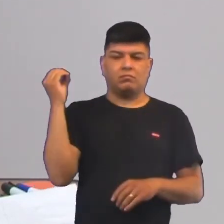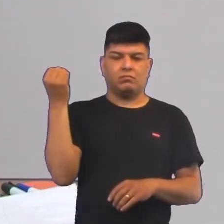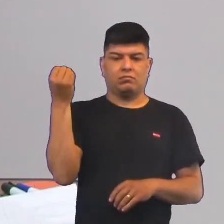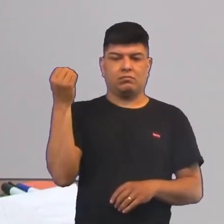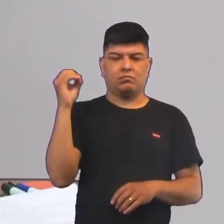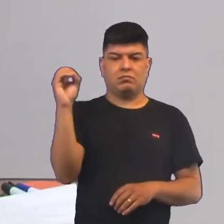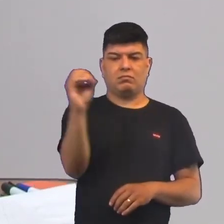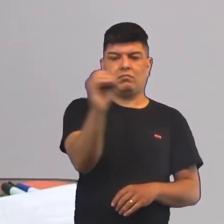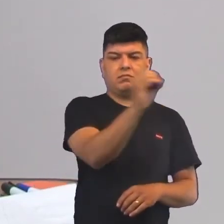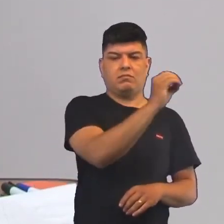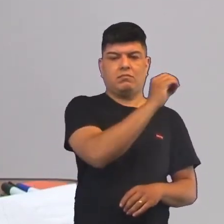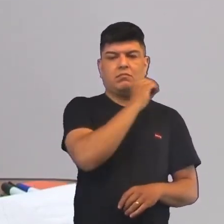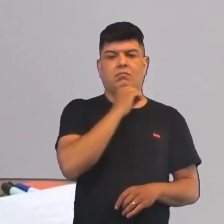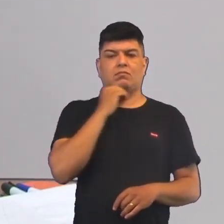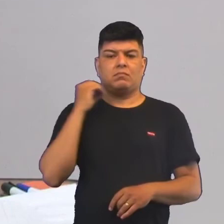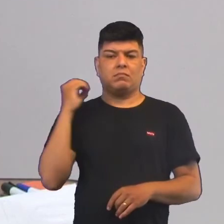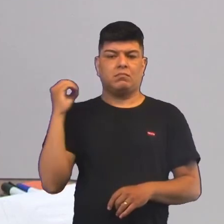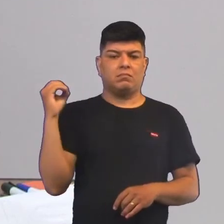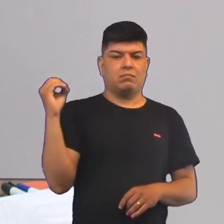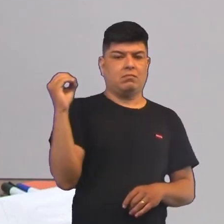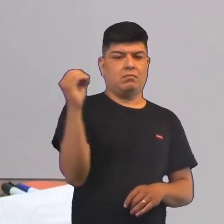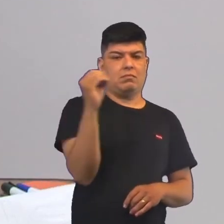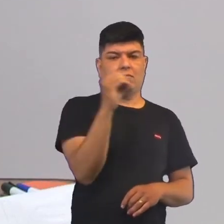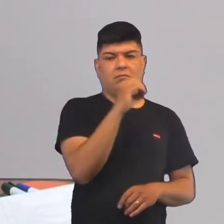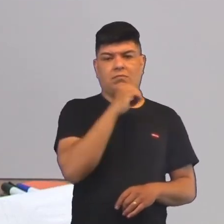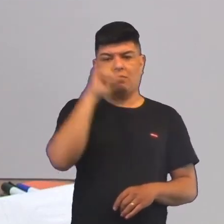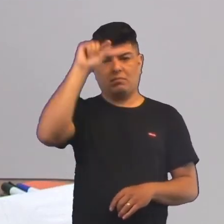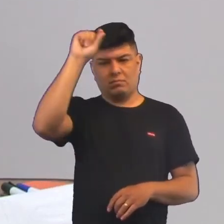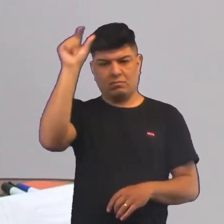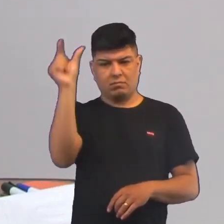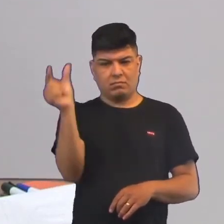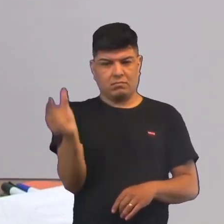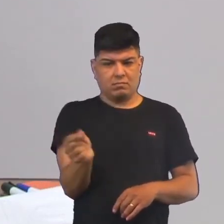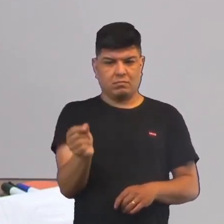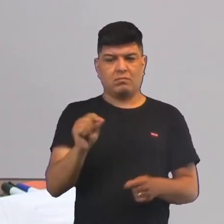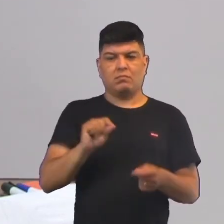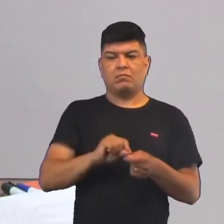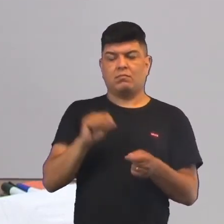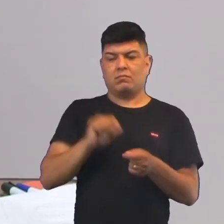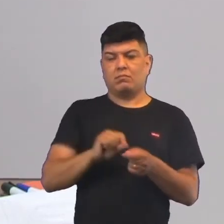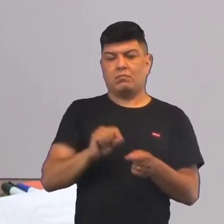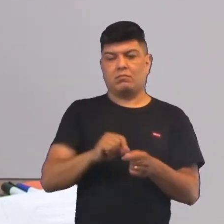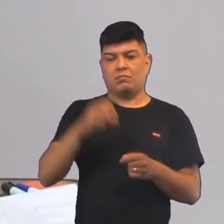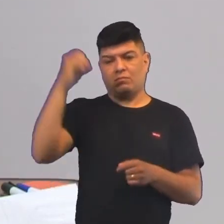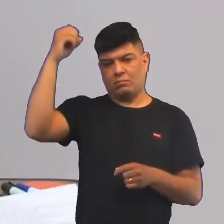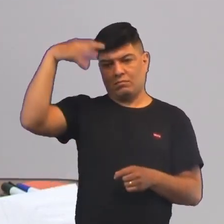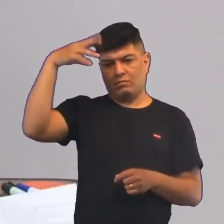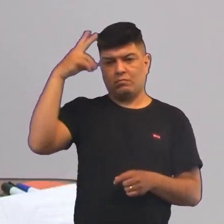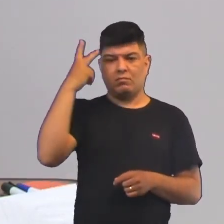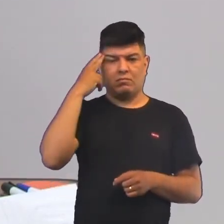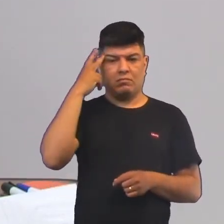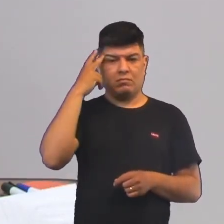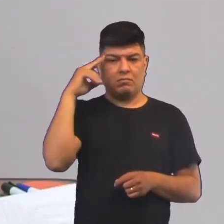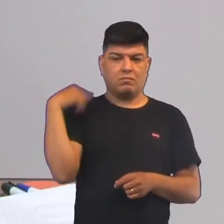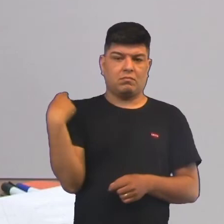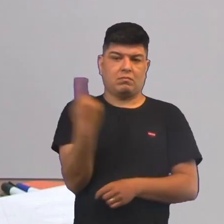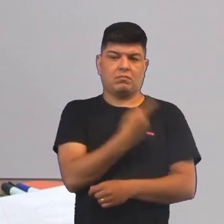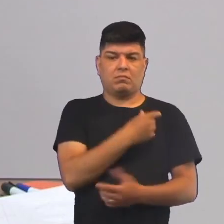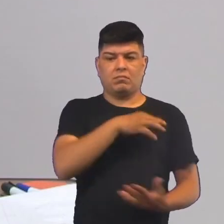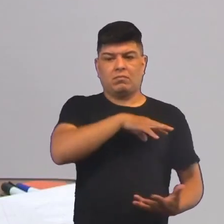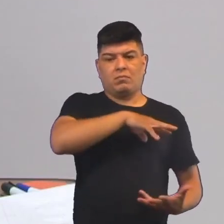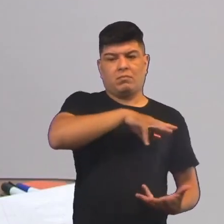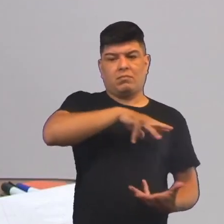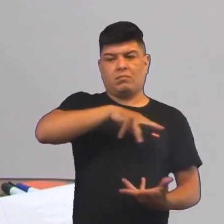rotação, da translação e também da Lua, que ela realiza, afinal, ela é o satélite natural do nosso planeta, o planeta